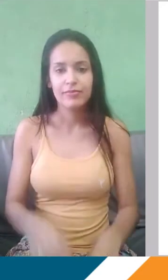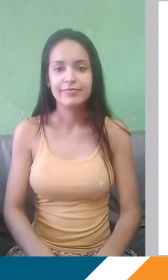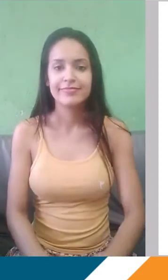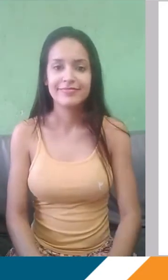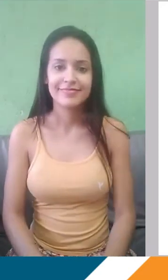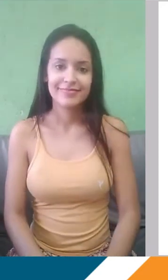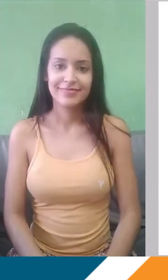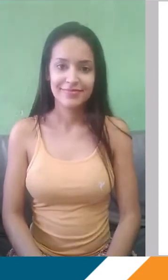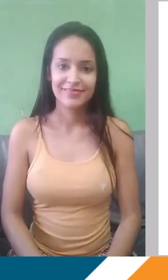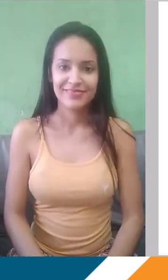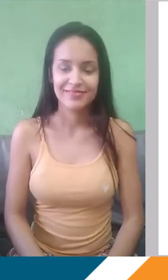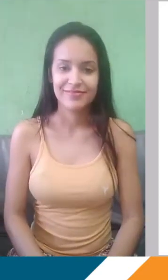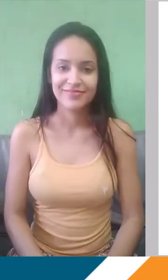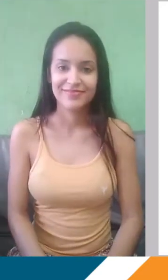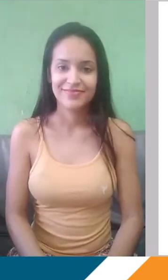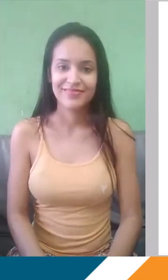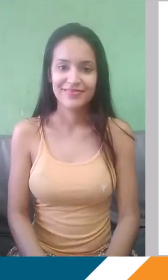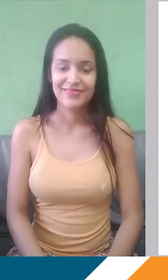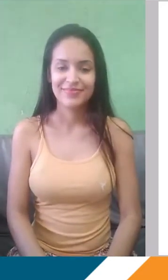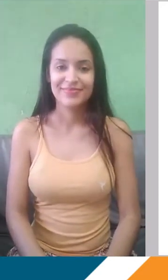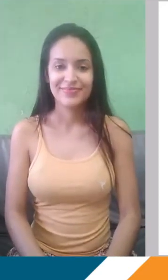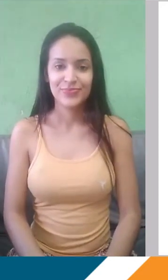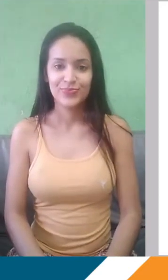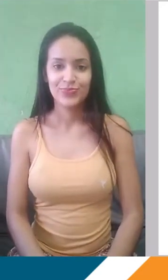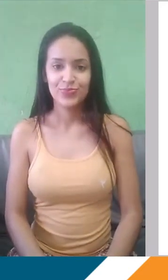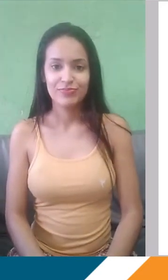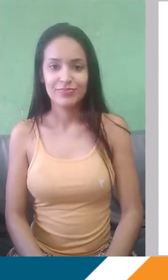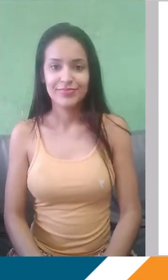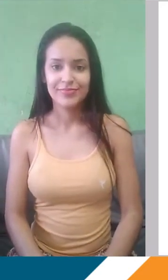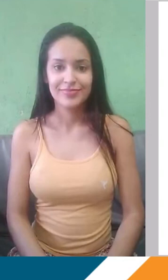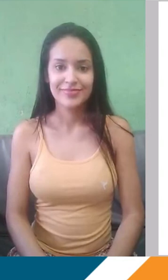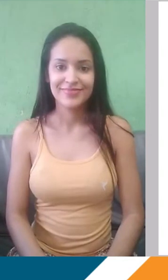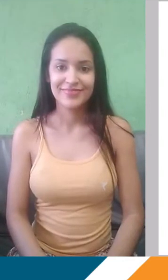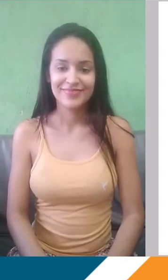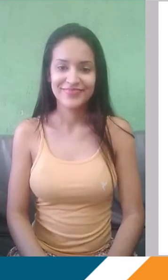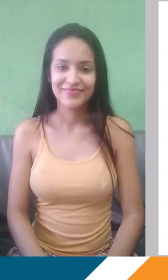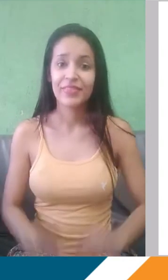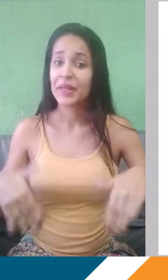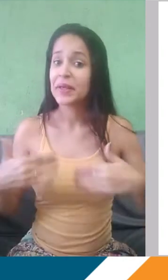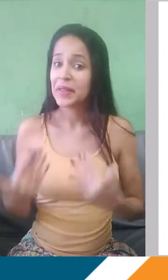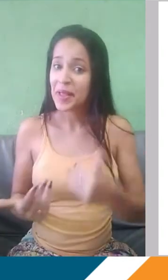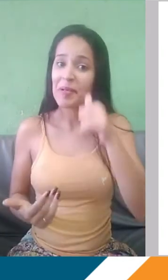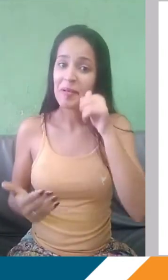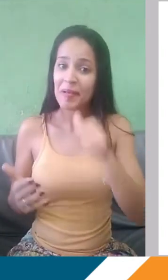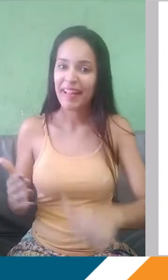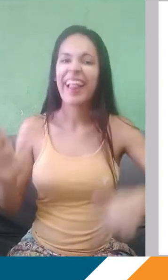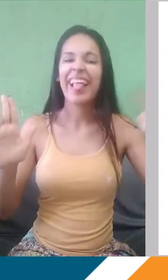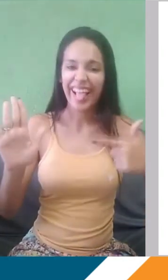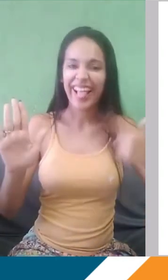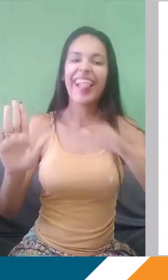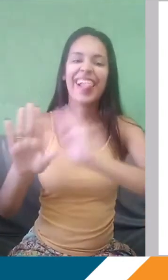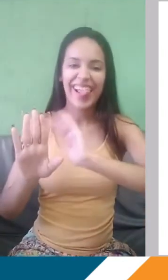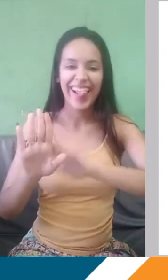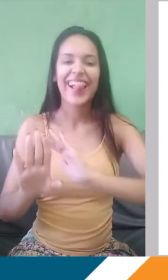da narrativa até aí, podemos interpretar que as personagens parodiam a fala da visitante com a intenção